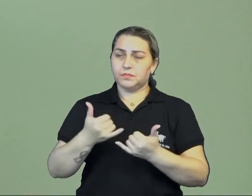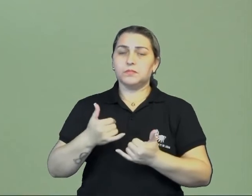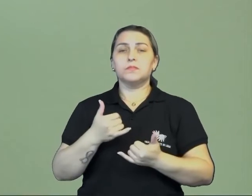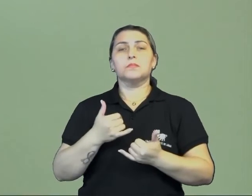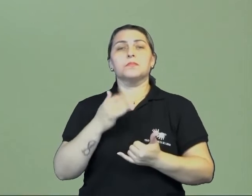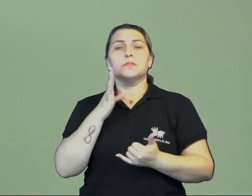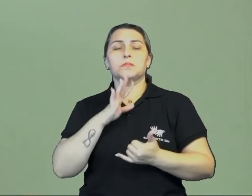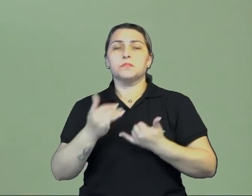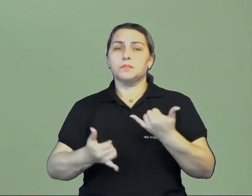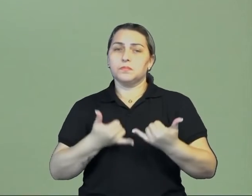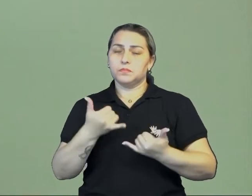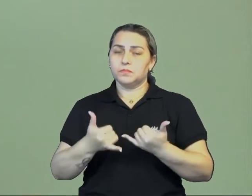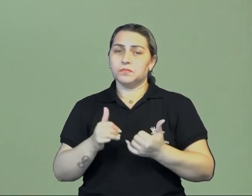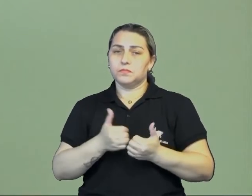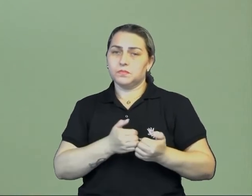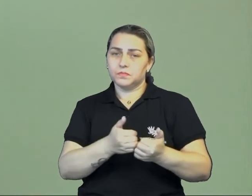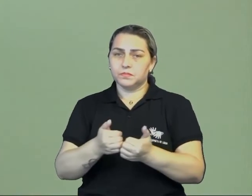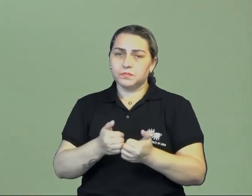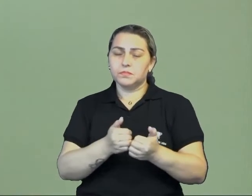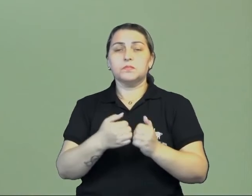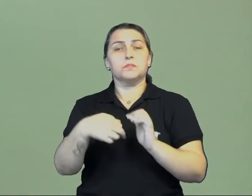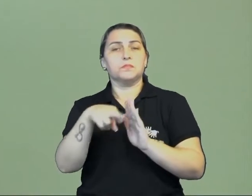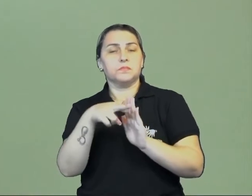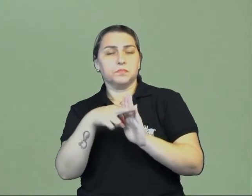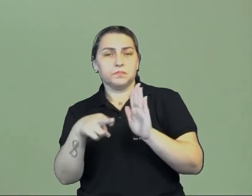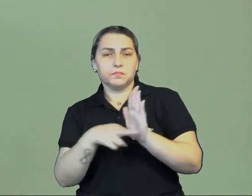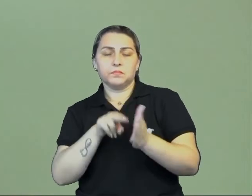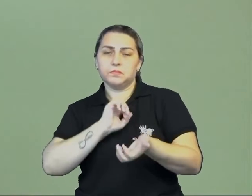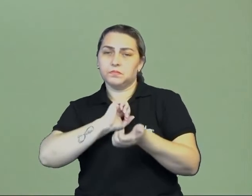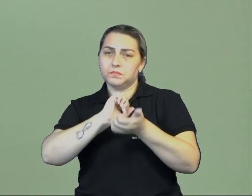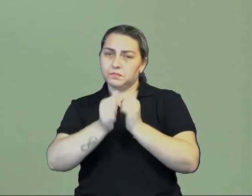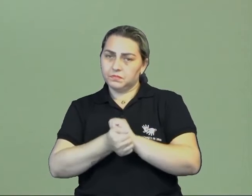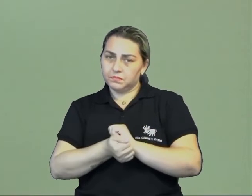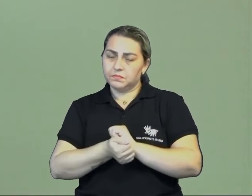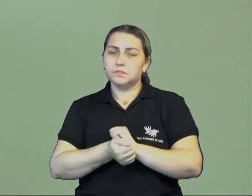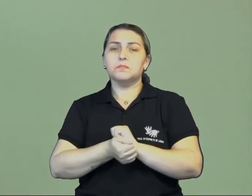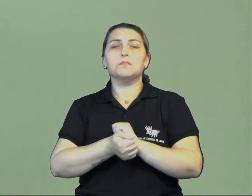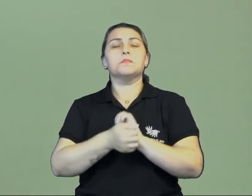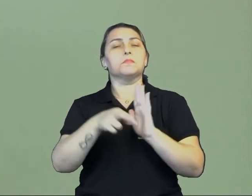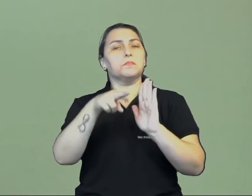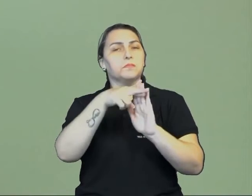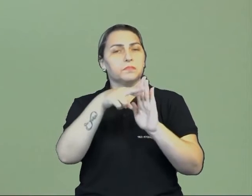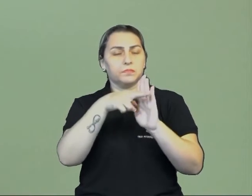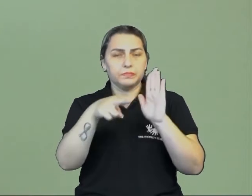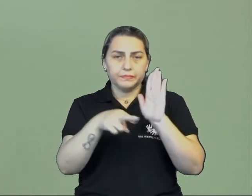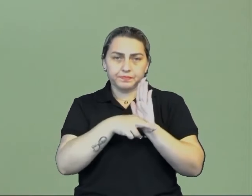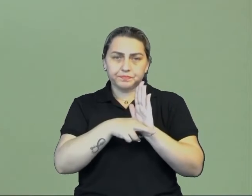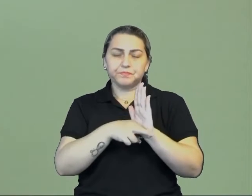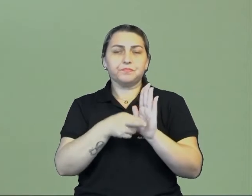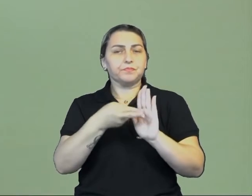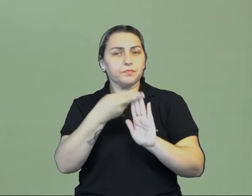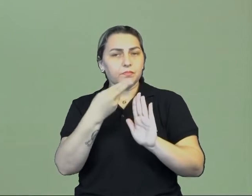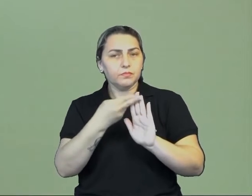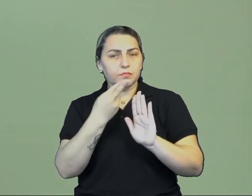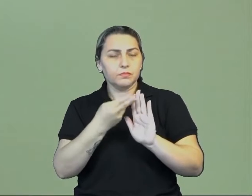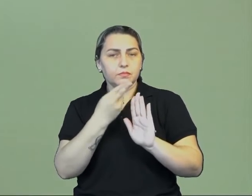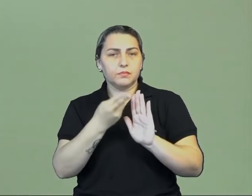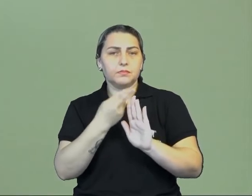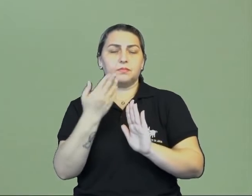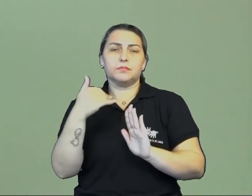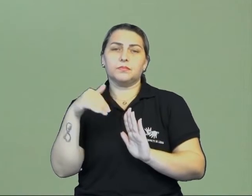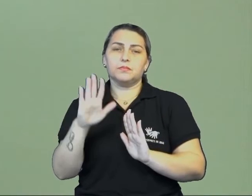diversão; jogo, uma diversão com regra; esporte, um jogo com uma regulamentação. Ele é